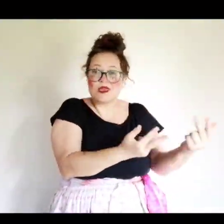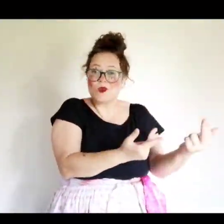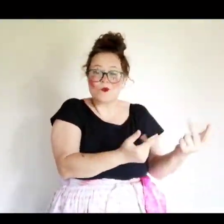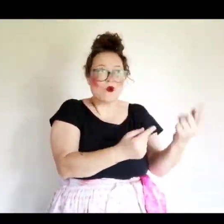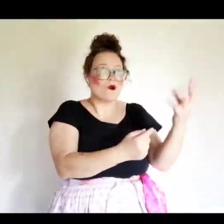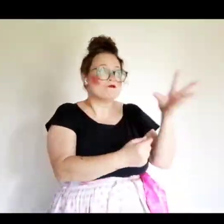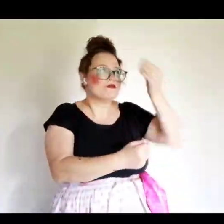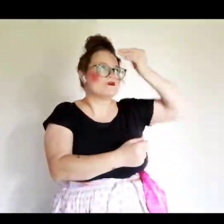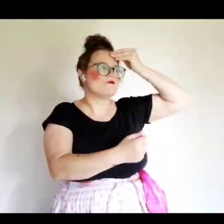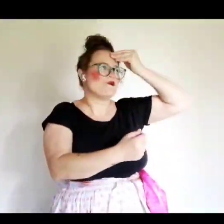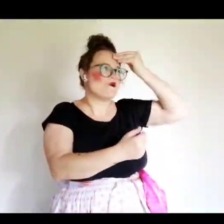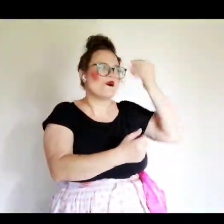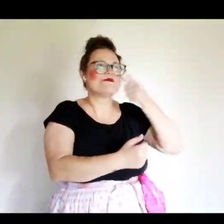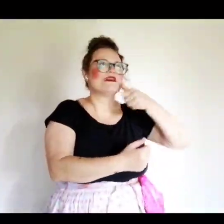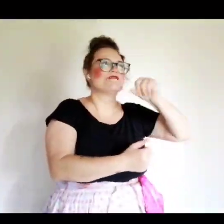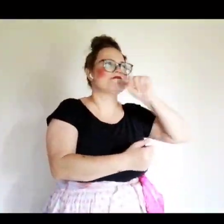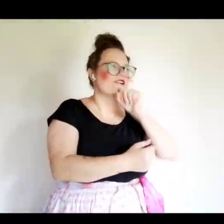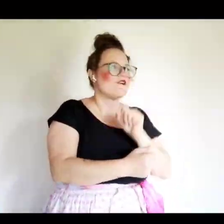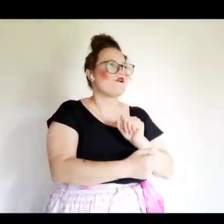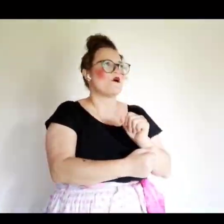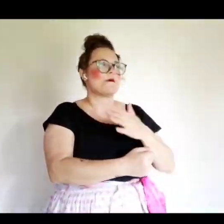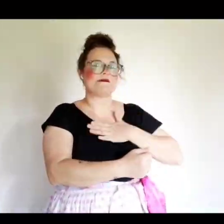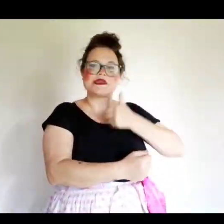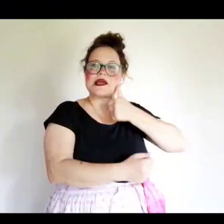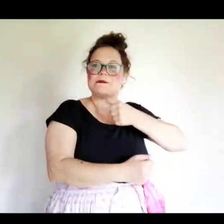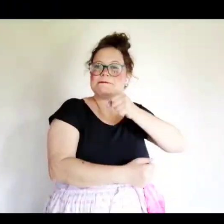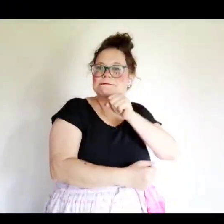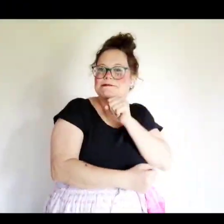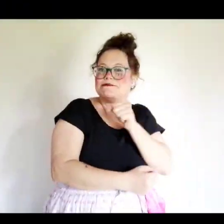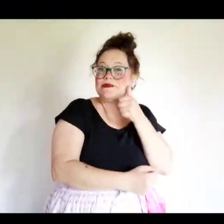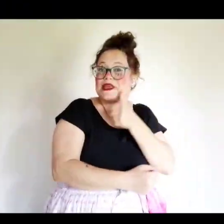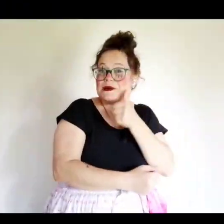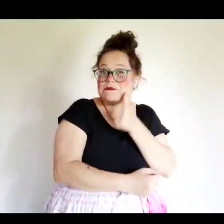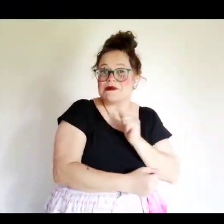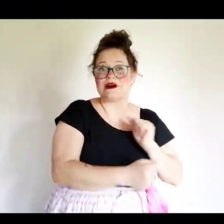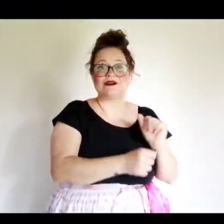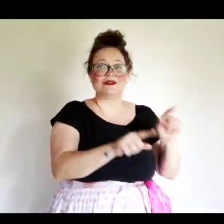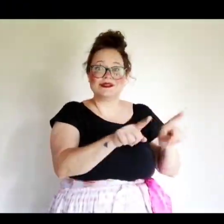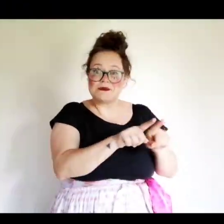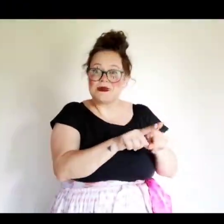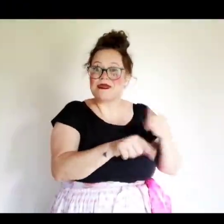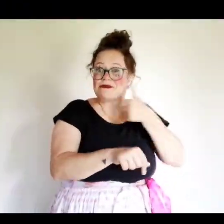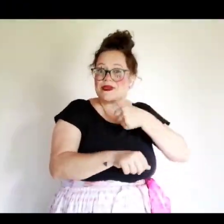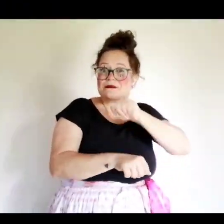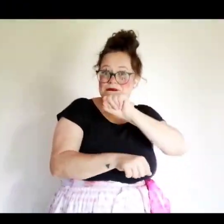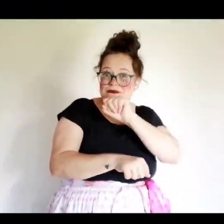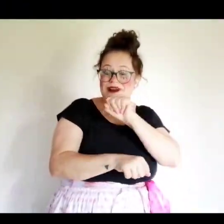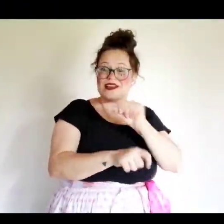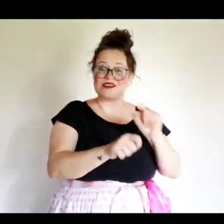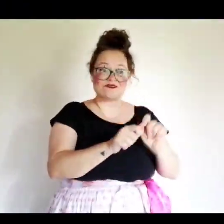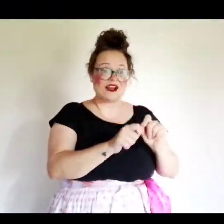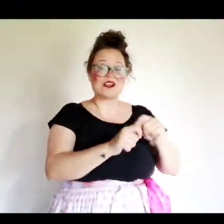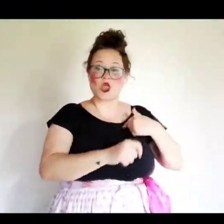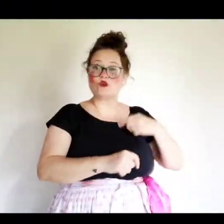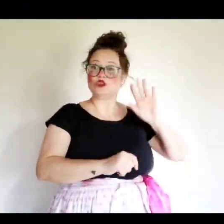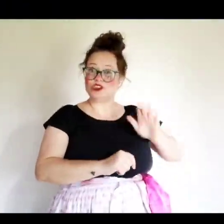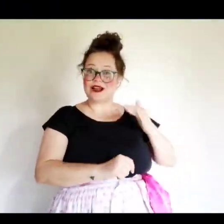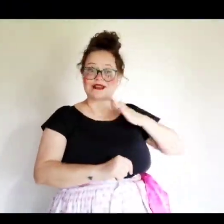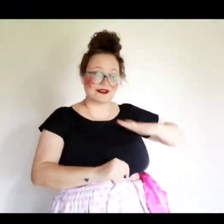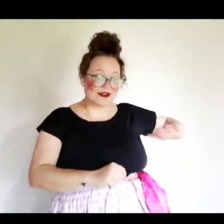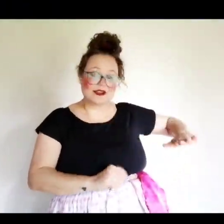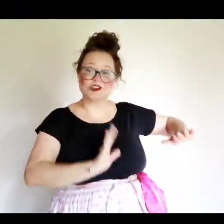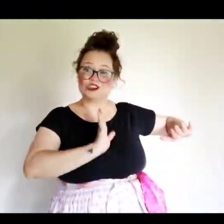minha mãe costurava, a vasinha costurava, a minha irmã ainda costura. E eu aprendi, desde criança, a costurar com linha e